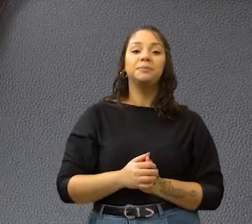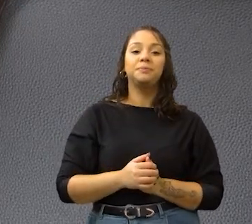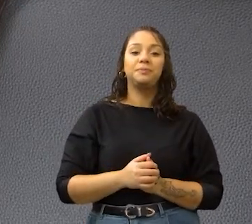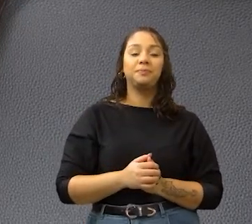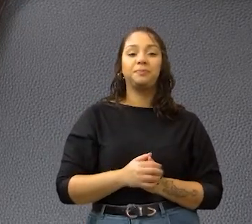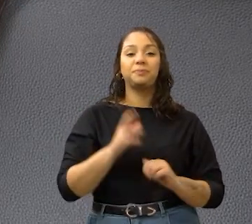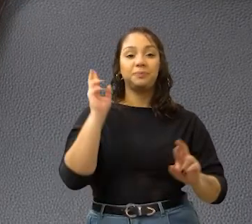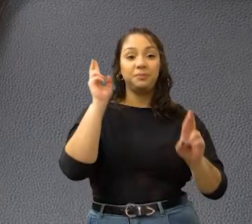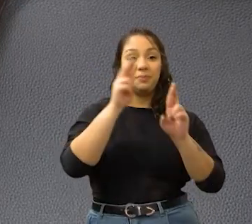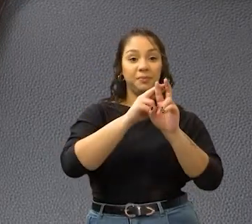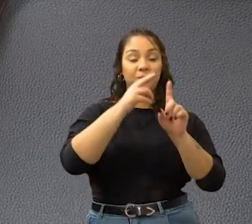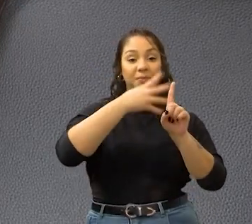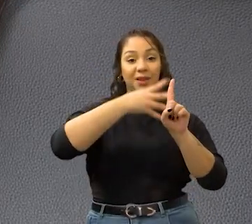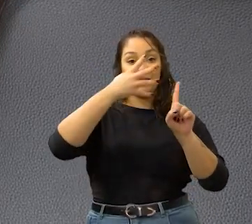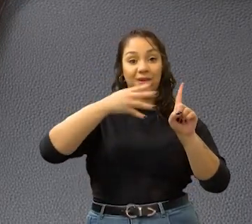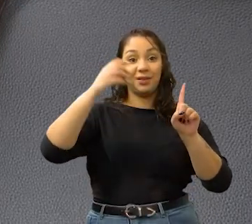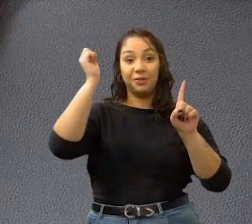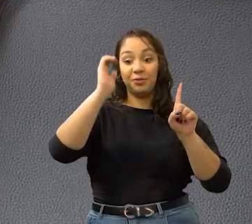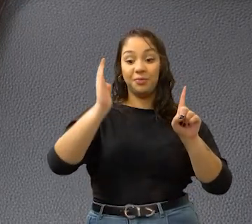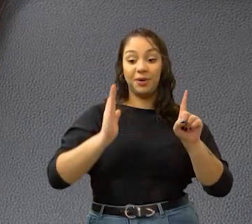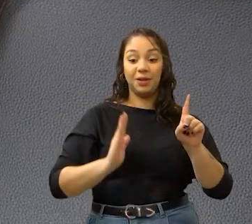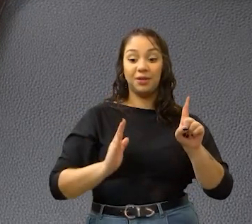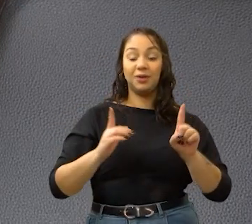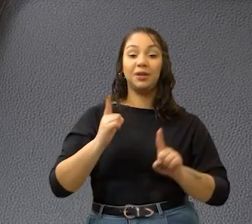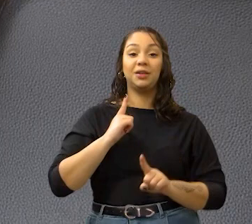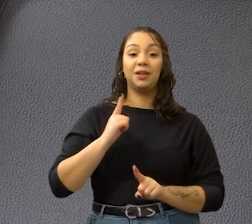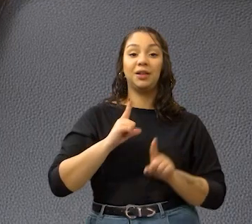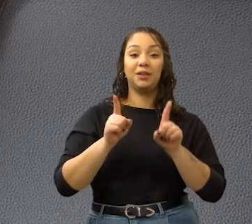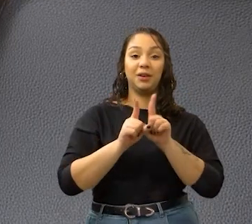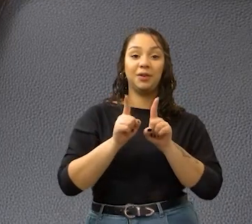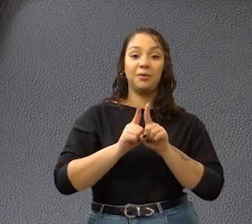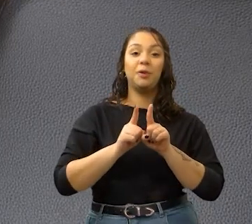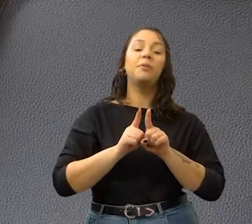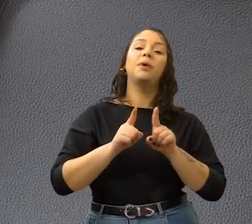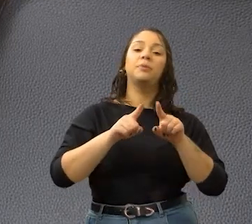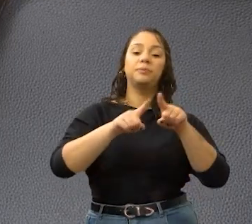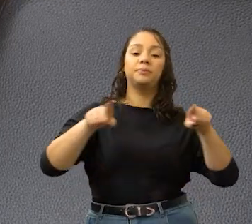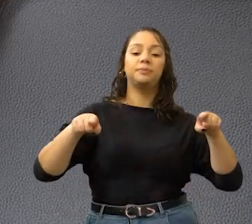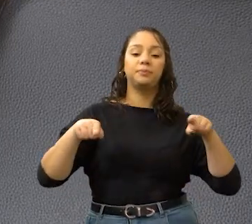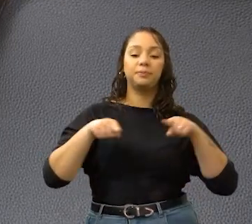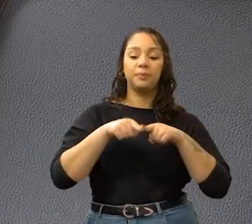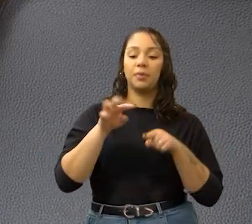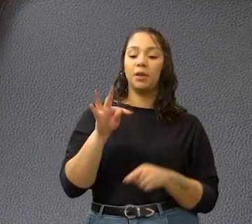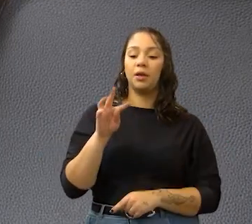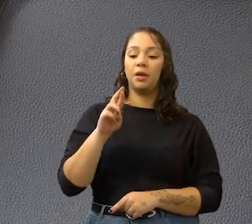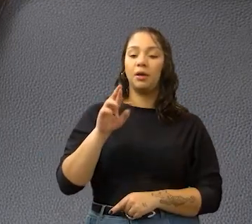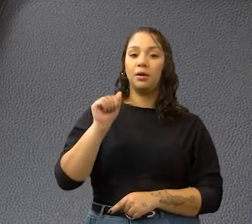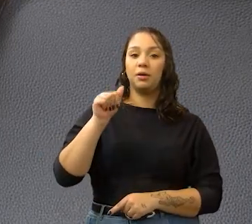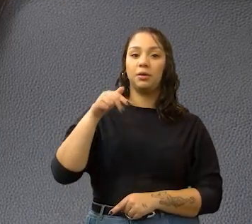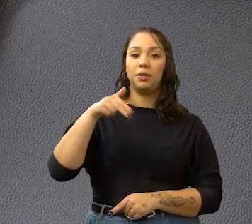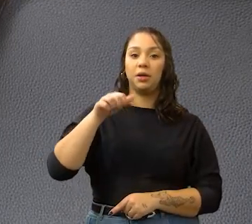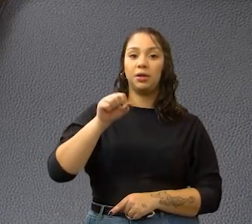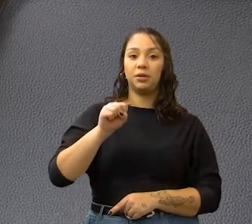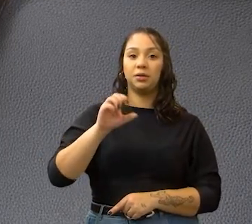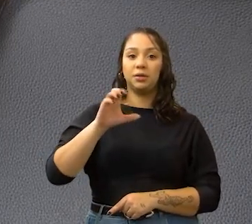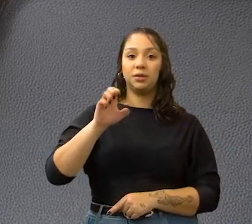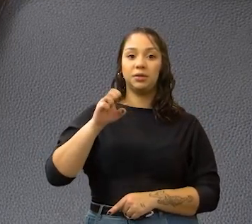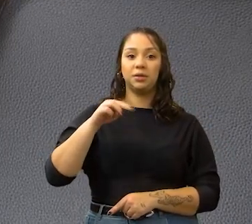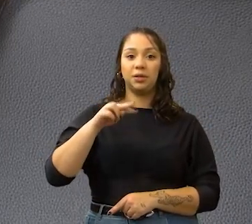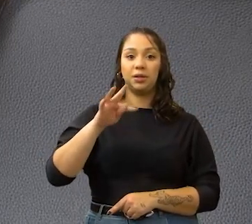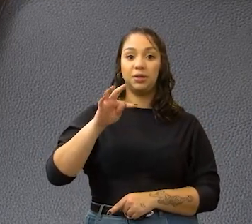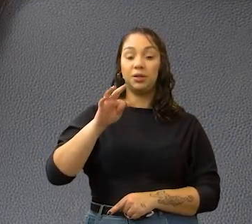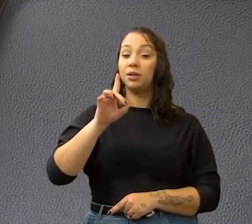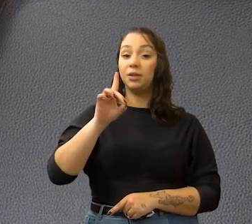LGBT, né, do Brasil. A gente tem um ambulatório Transcender, mas nem tudo são flores, né? A gente